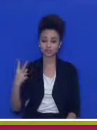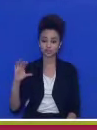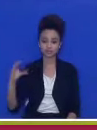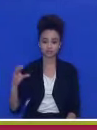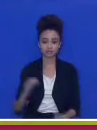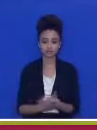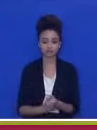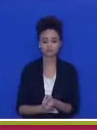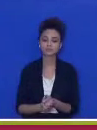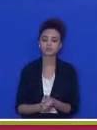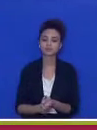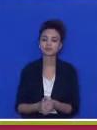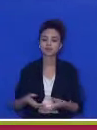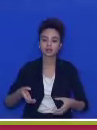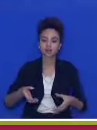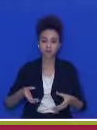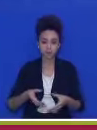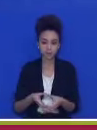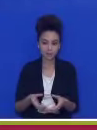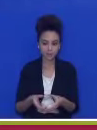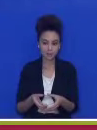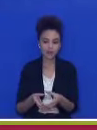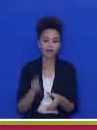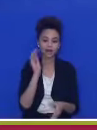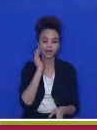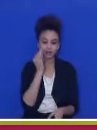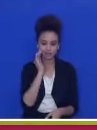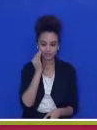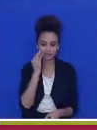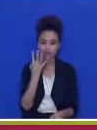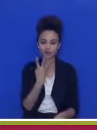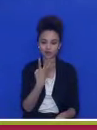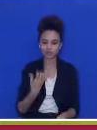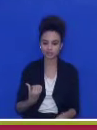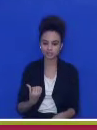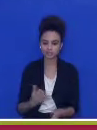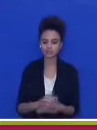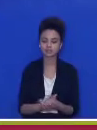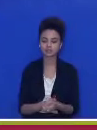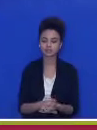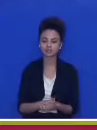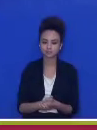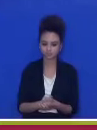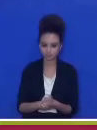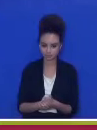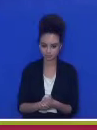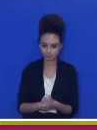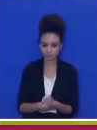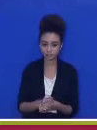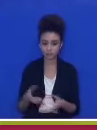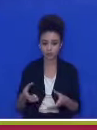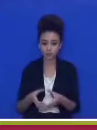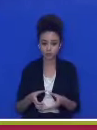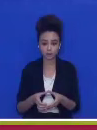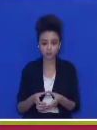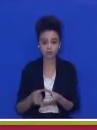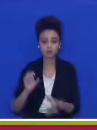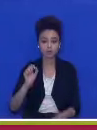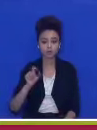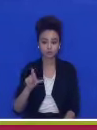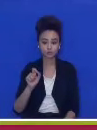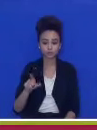R$1.424.864,22. Bola rosa número 46. Rosa 46. Bola azul